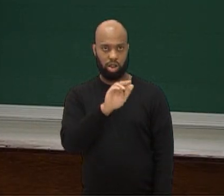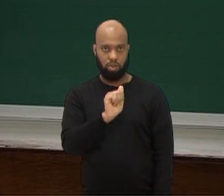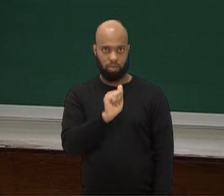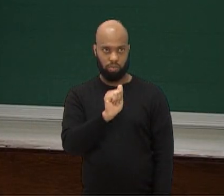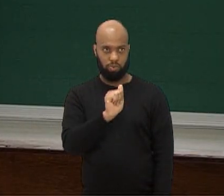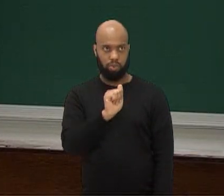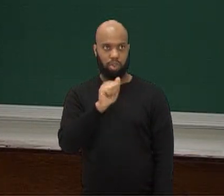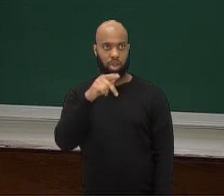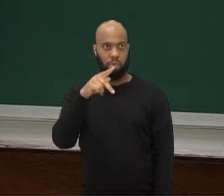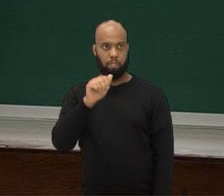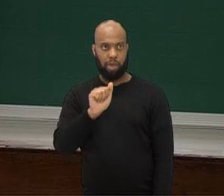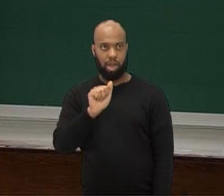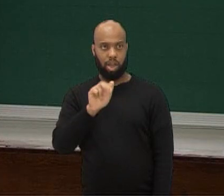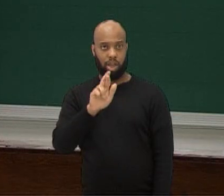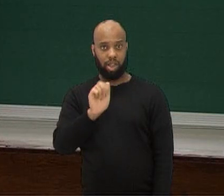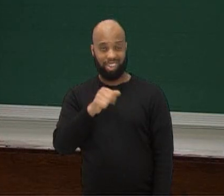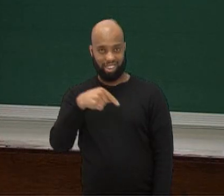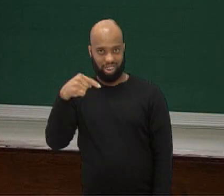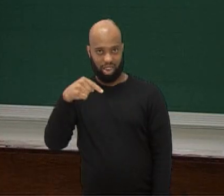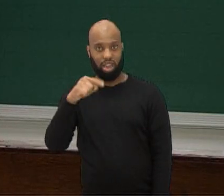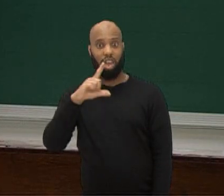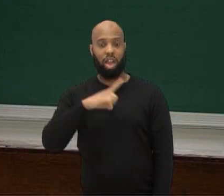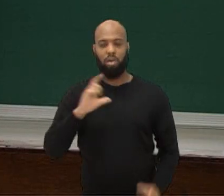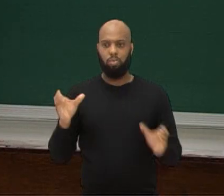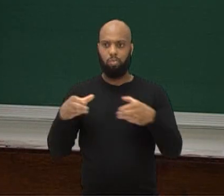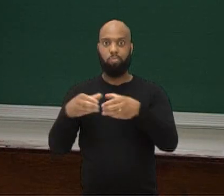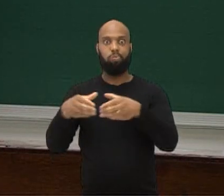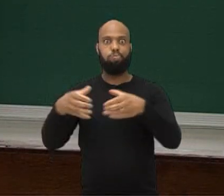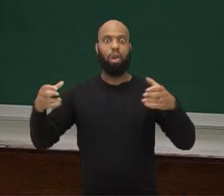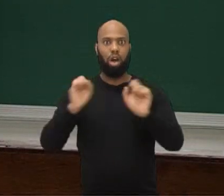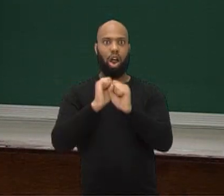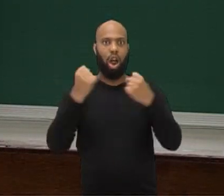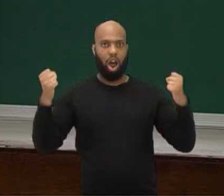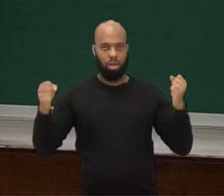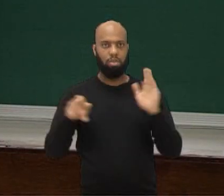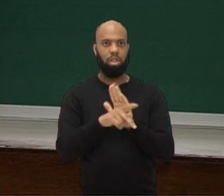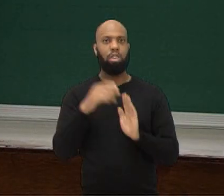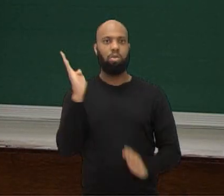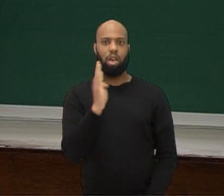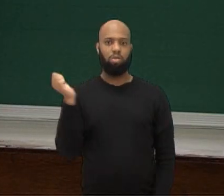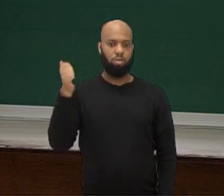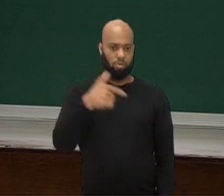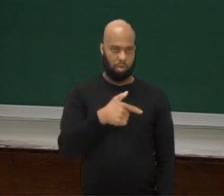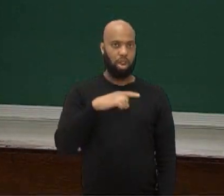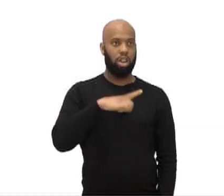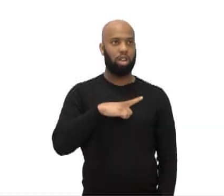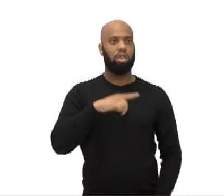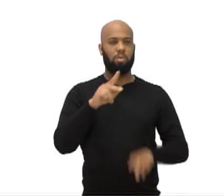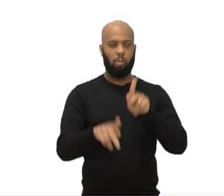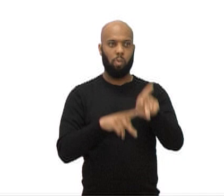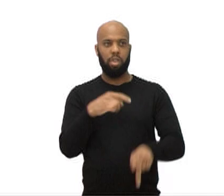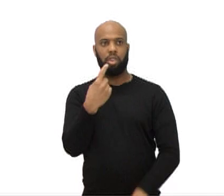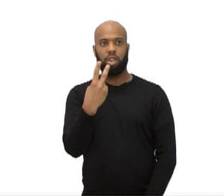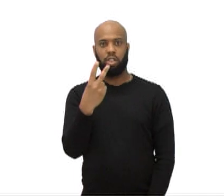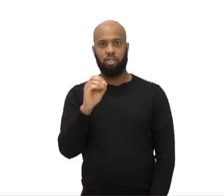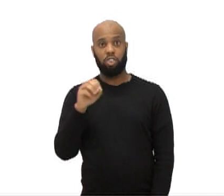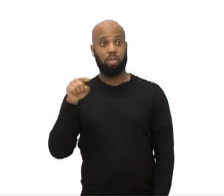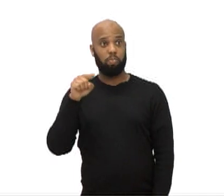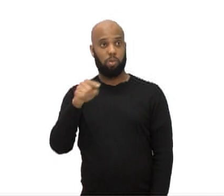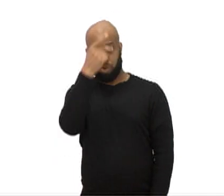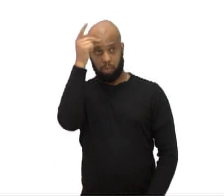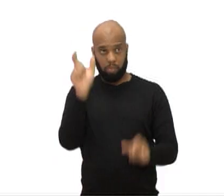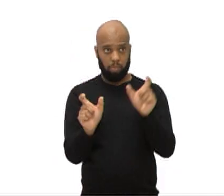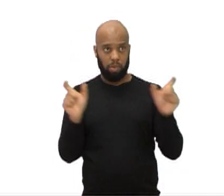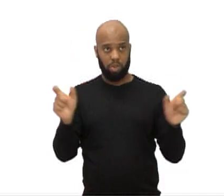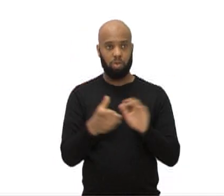maior província em território, uma das maiores províncias do Brasil, e com uma população, gente, de 120 mil